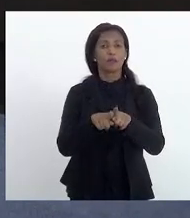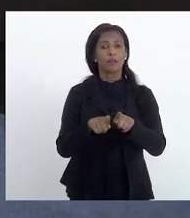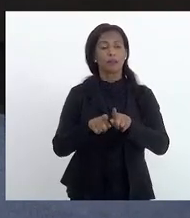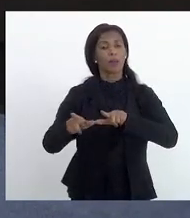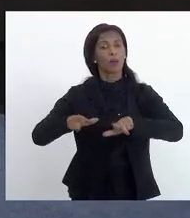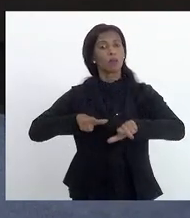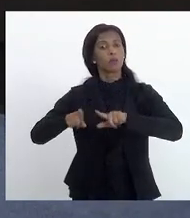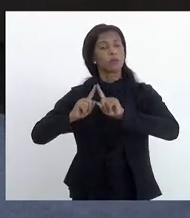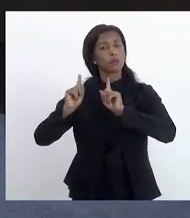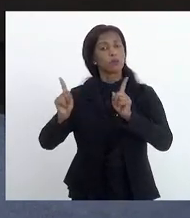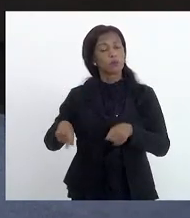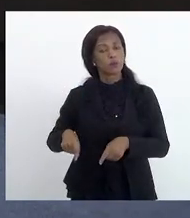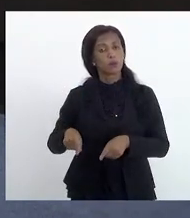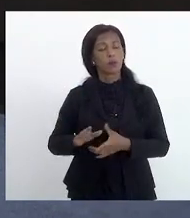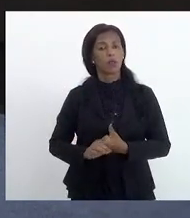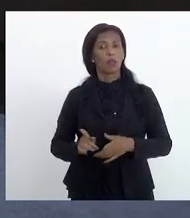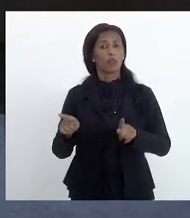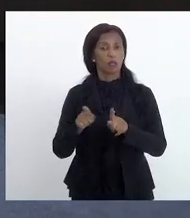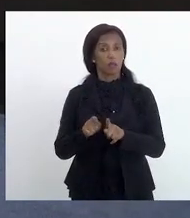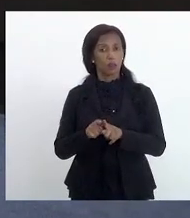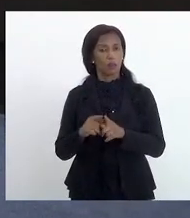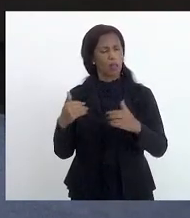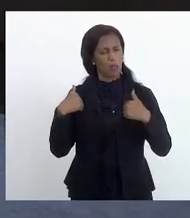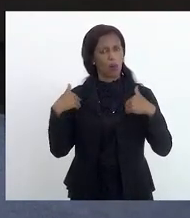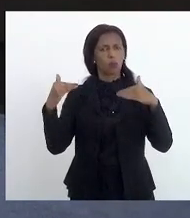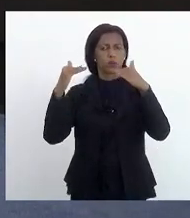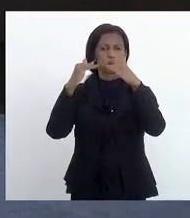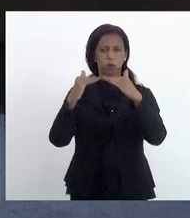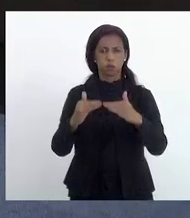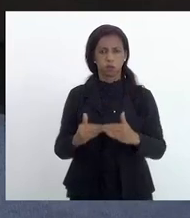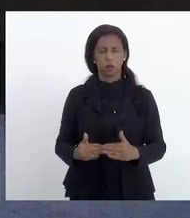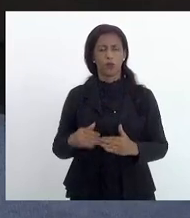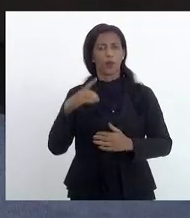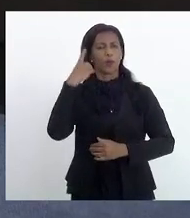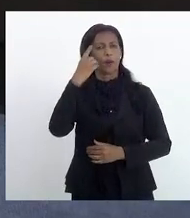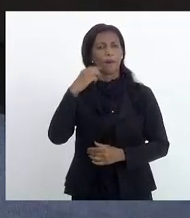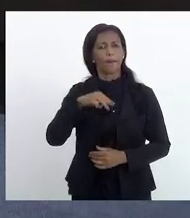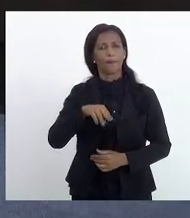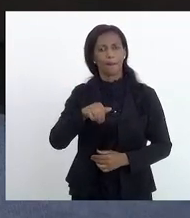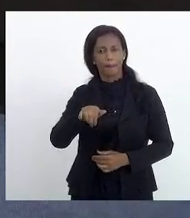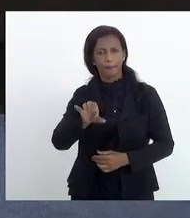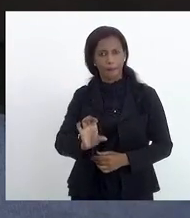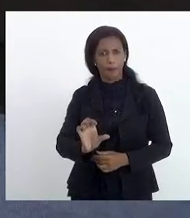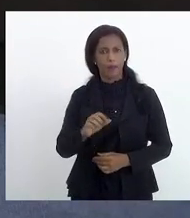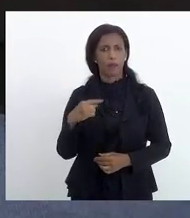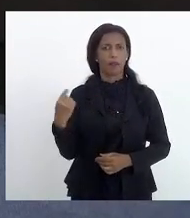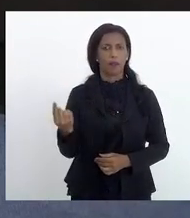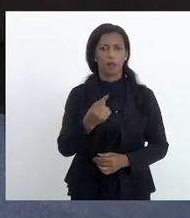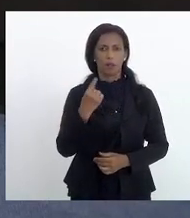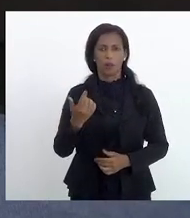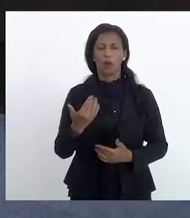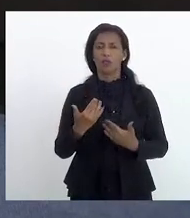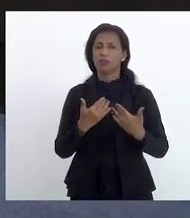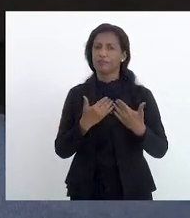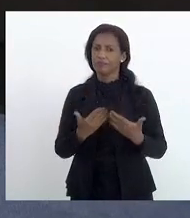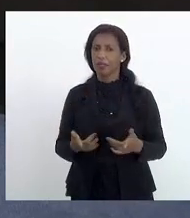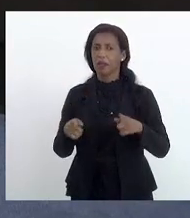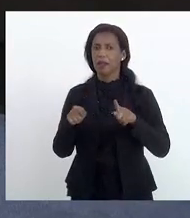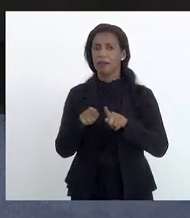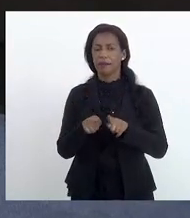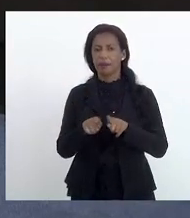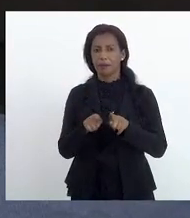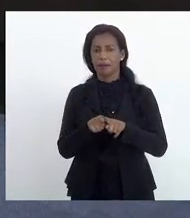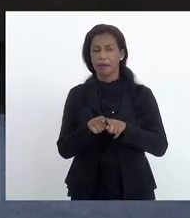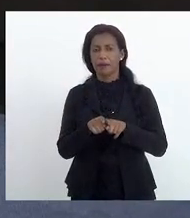serviço público, também concordo com o deputado Carlos Min, que nós queremos e desejamos sempre